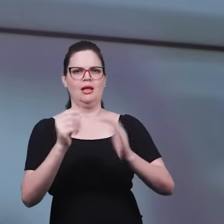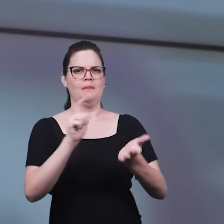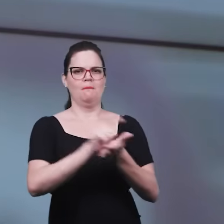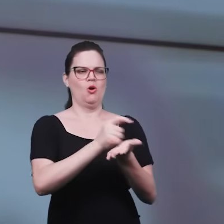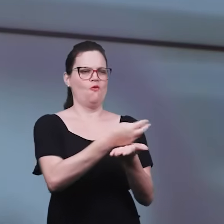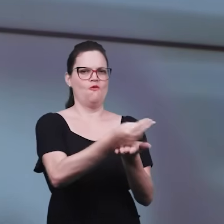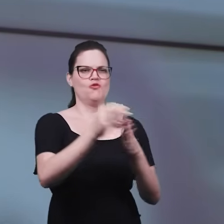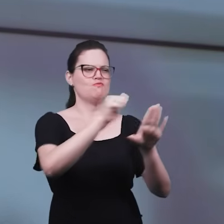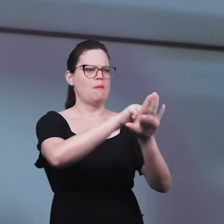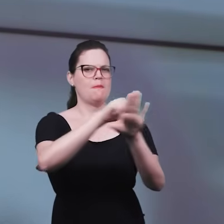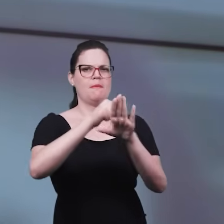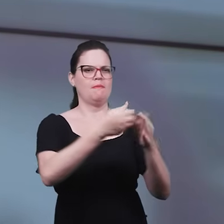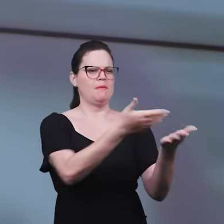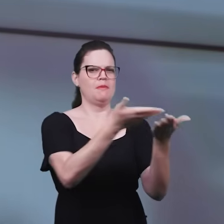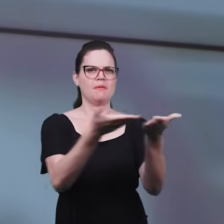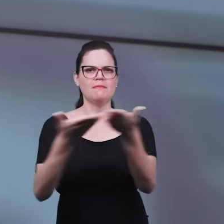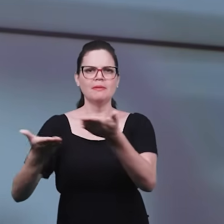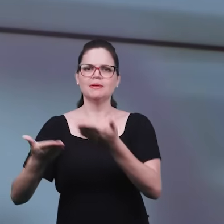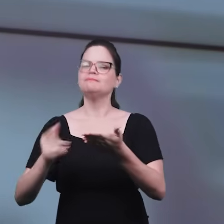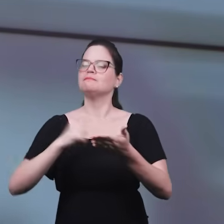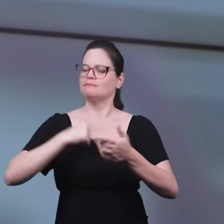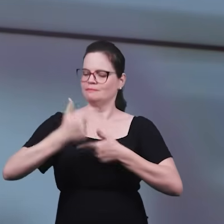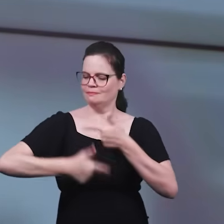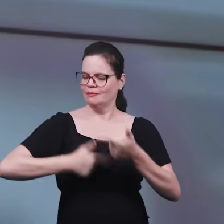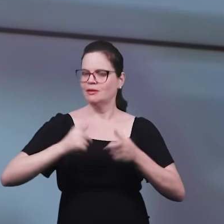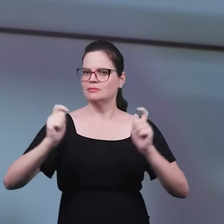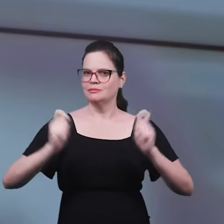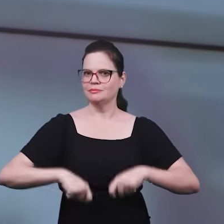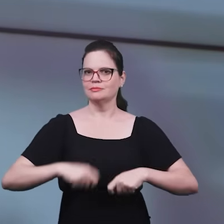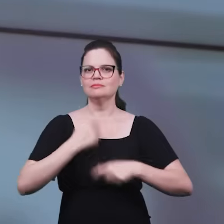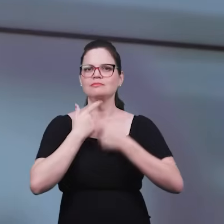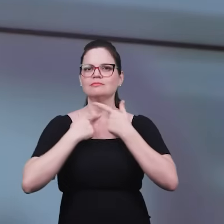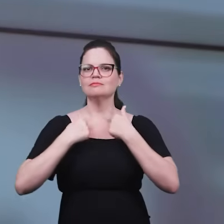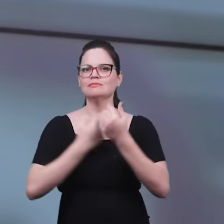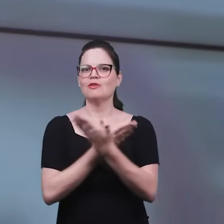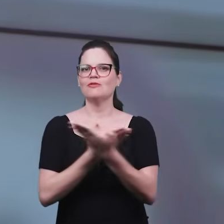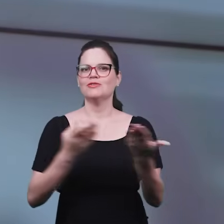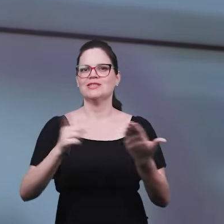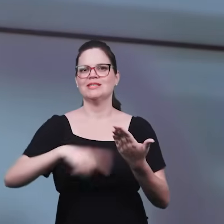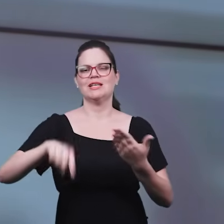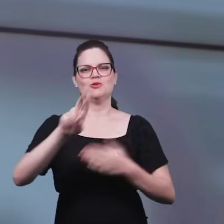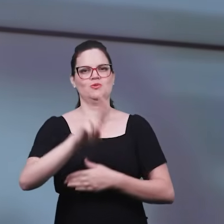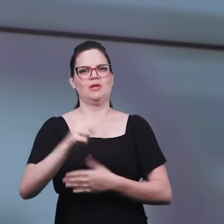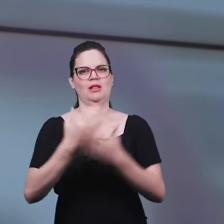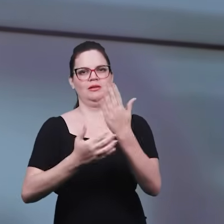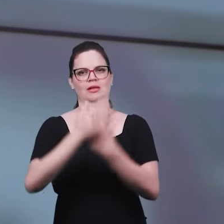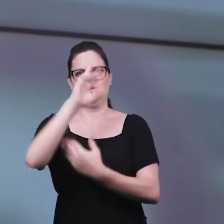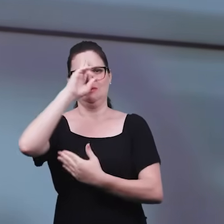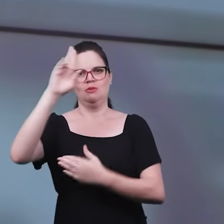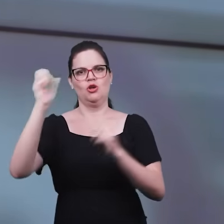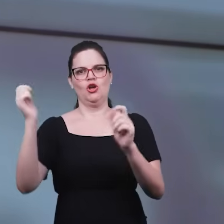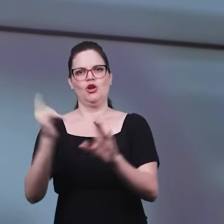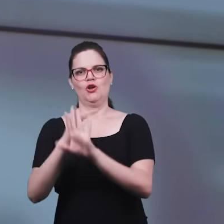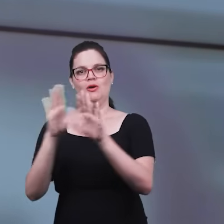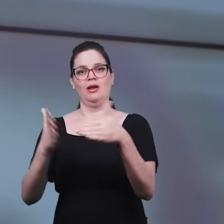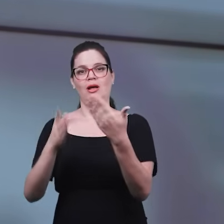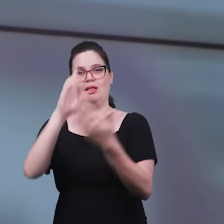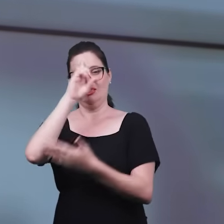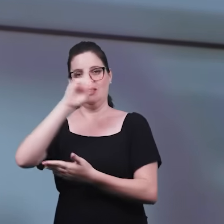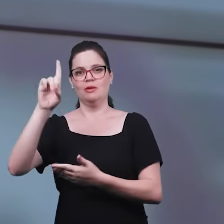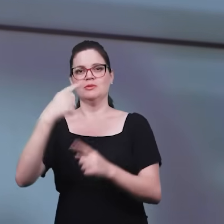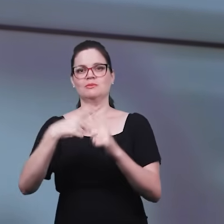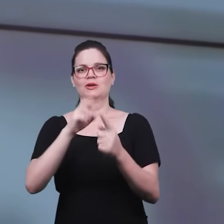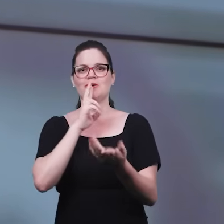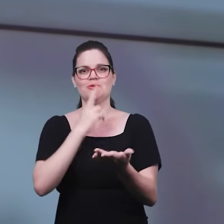convites nas casas. Temos muito a trabalhar. E nós desejamos que esse trabalho seja glorioso para colhermos os frutos